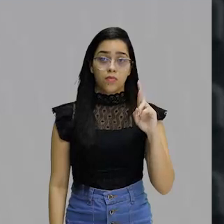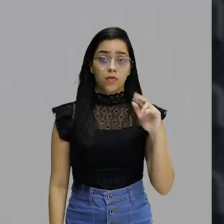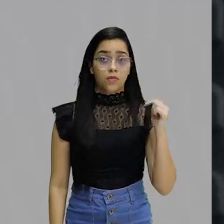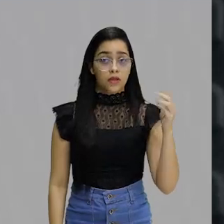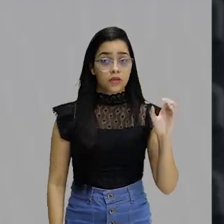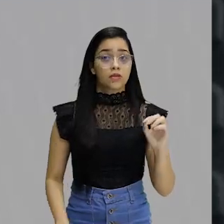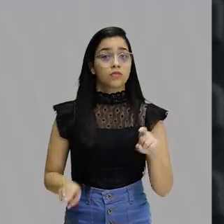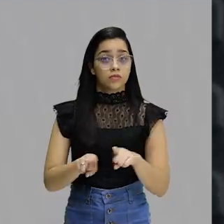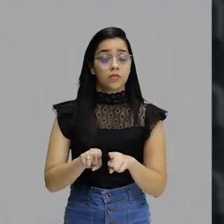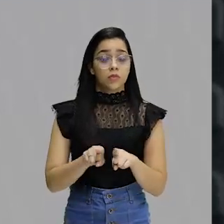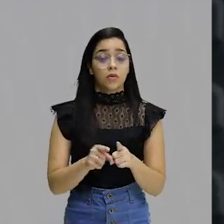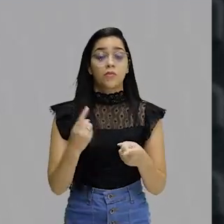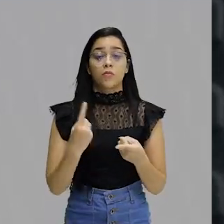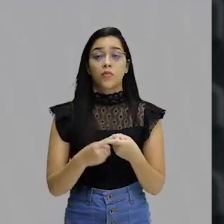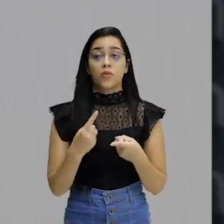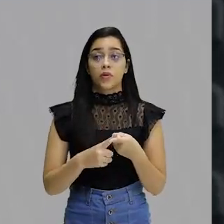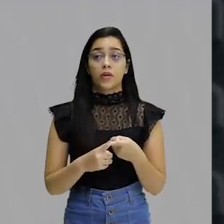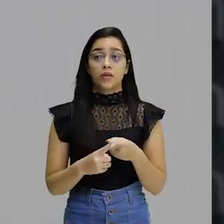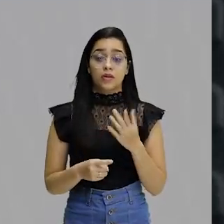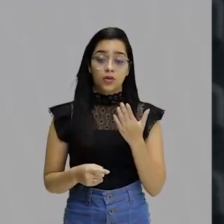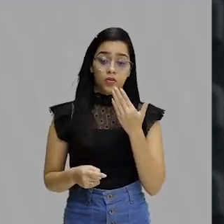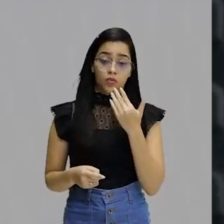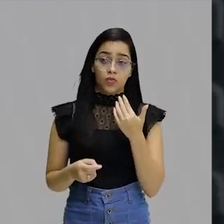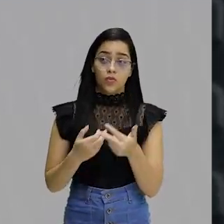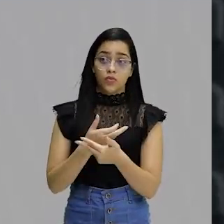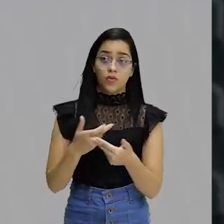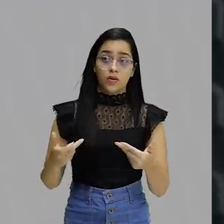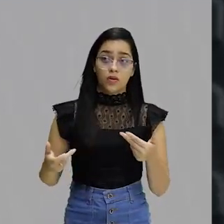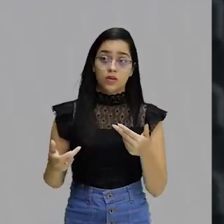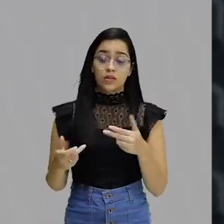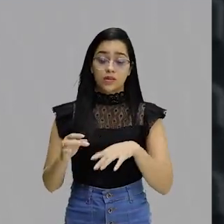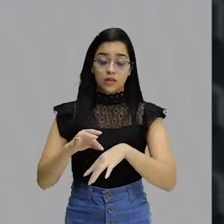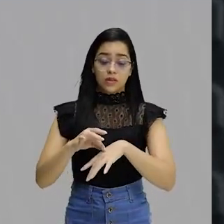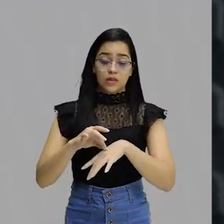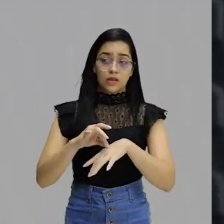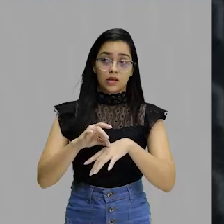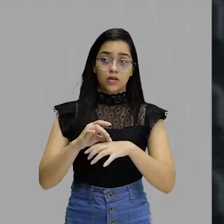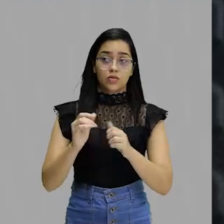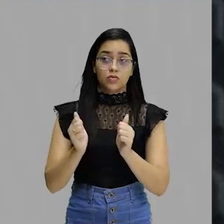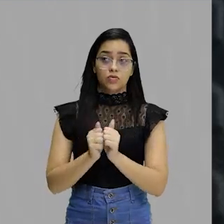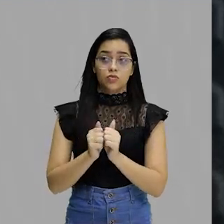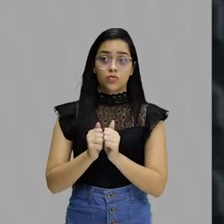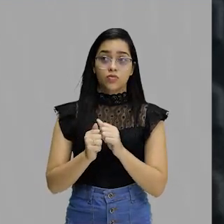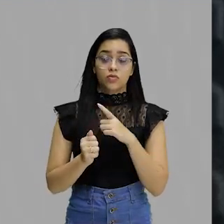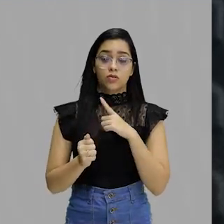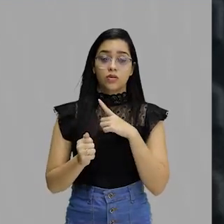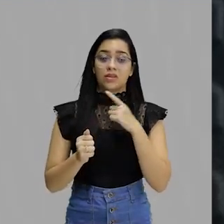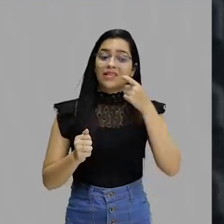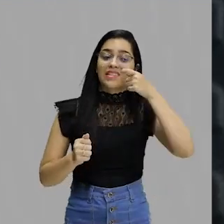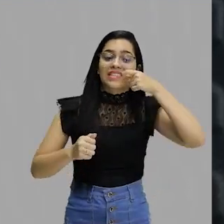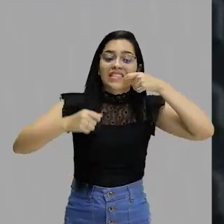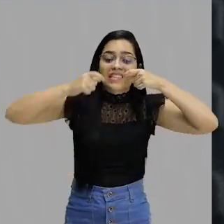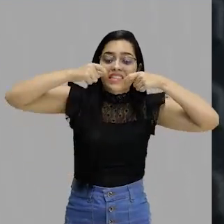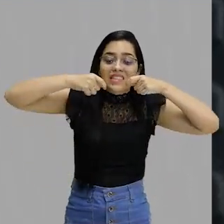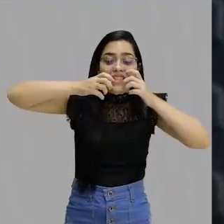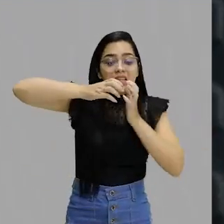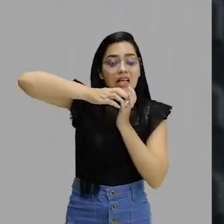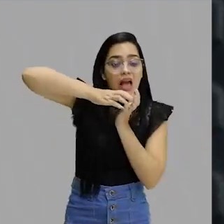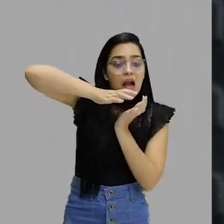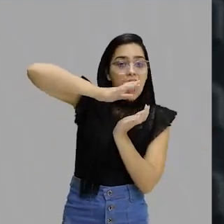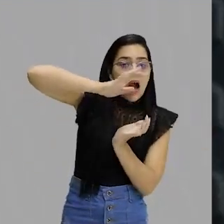tubarão. Por quê? A rêmora ela se alimenta também de restos de carne que ficam ali presos entre os dentes do tubarão. E ele abre a